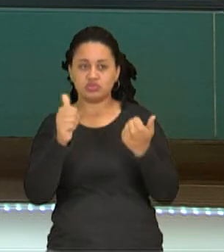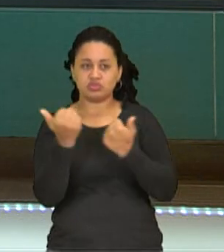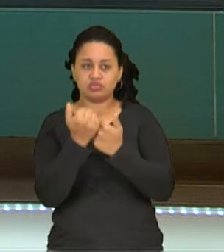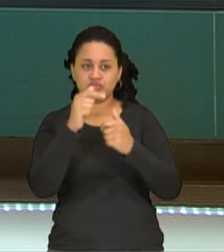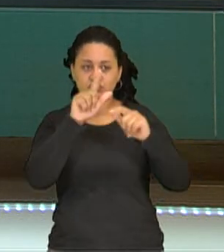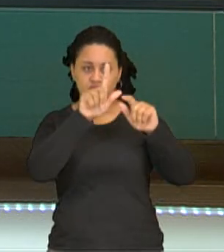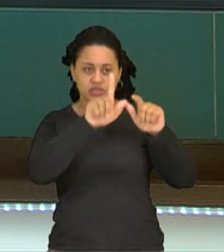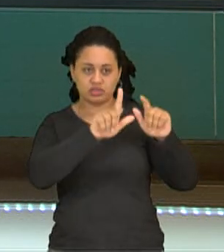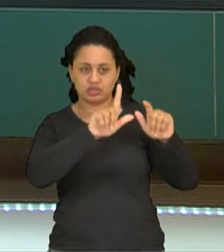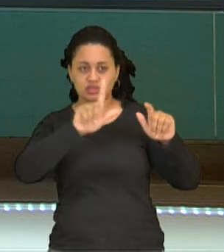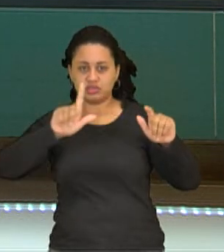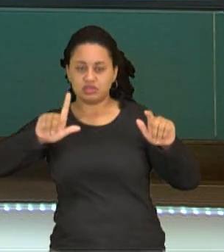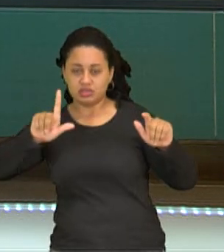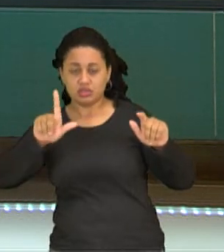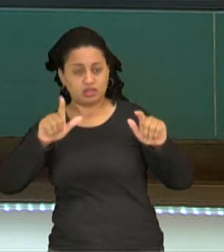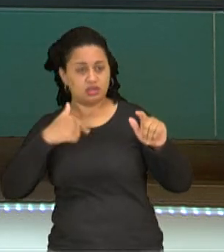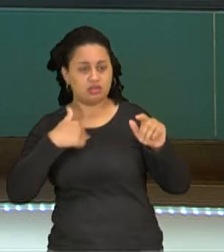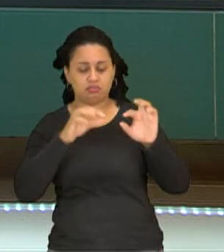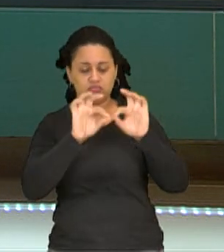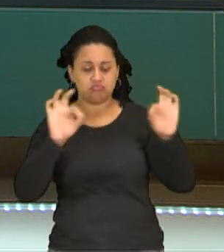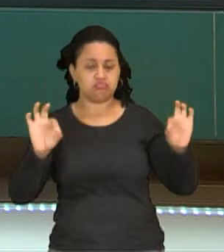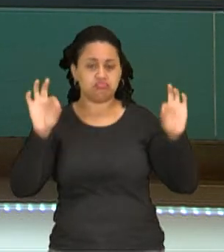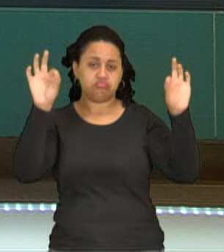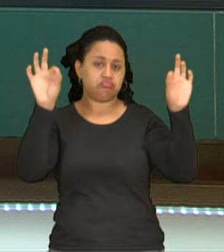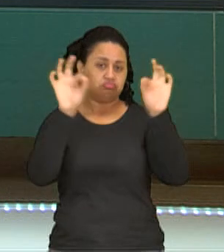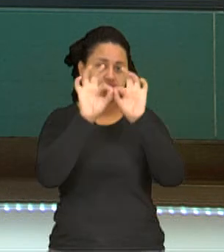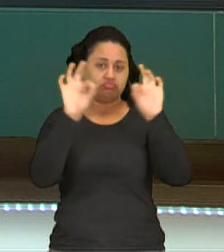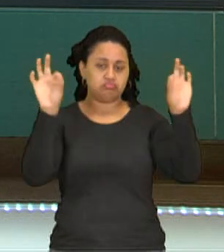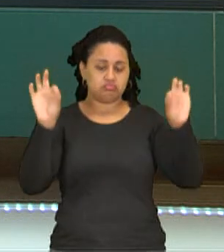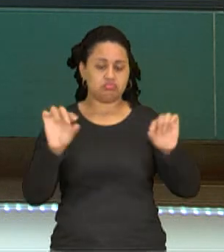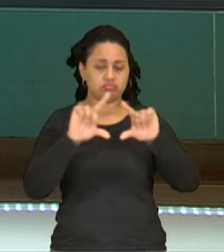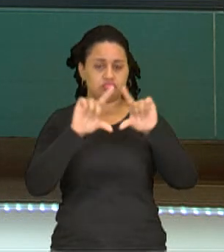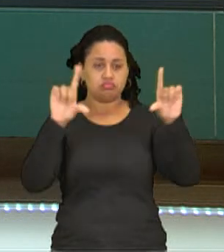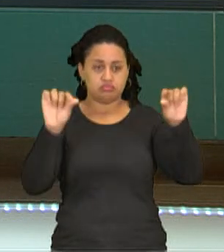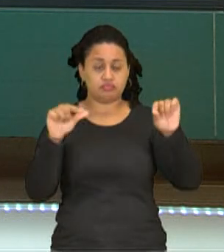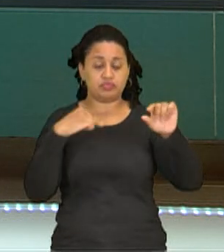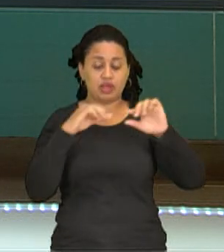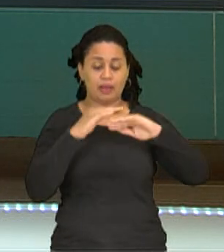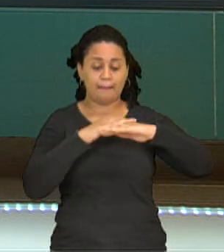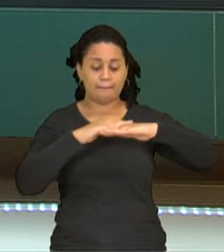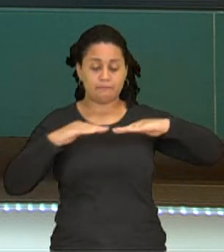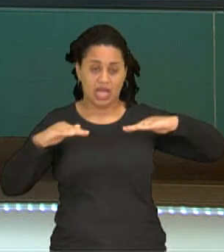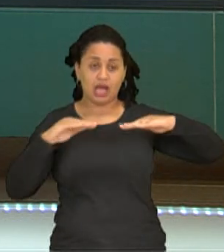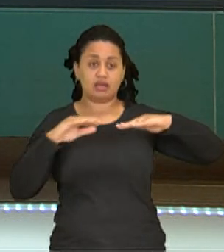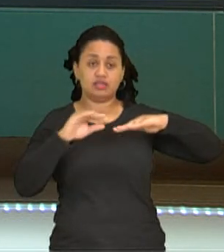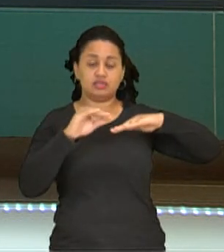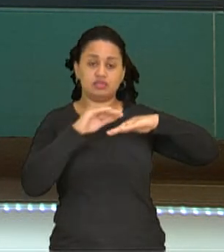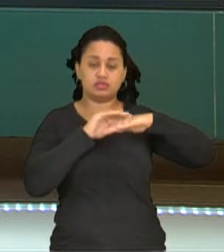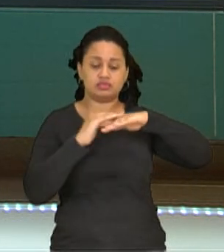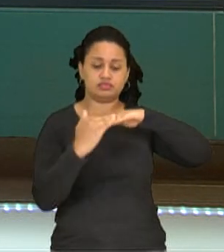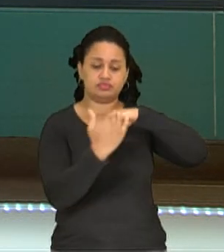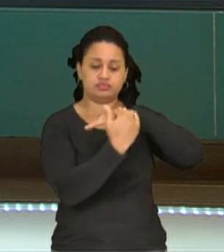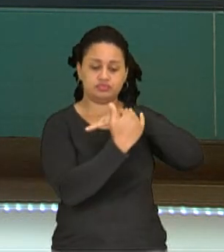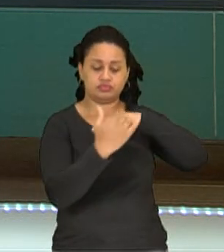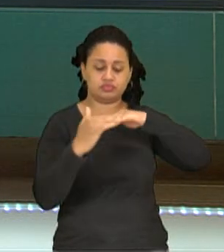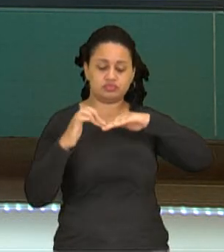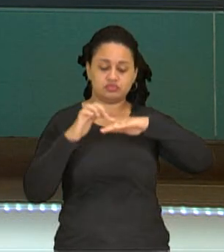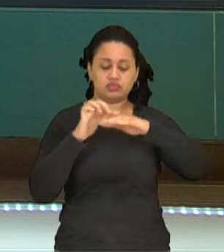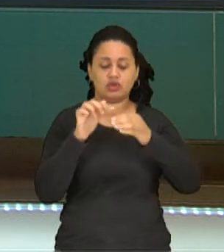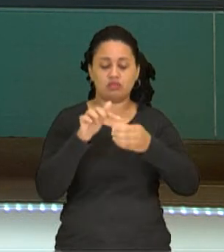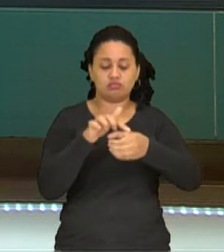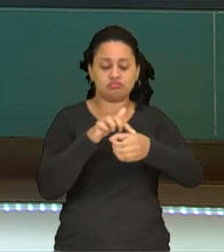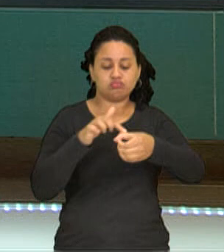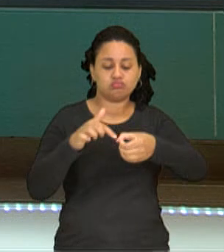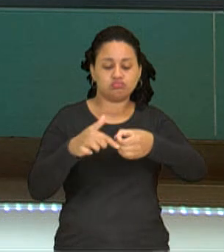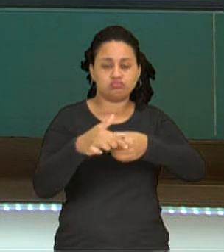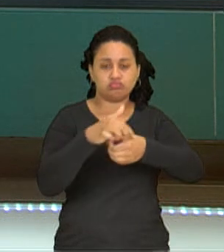de um retângulo, base vezes altura. Lembrando que essa base é exatamente o que vai circundar o nosso